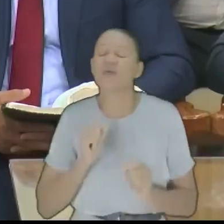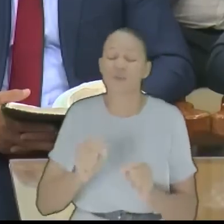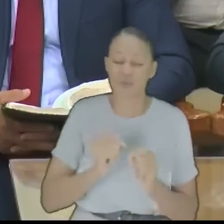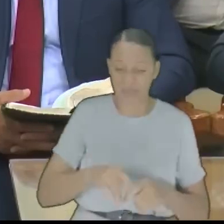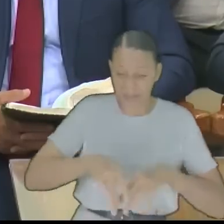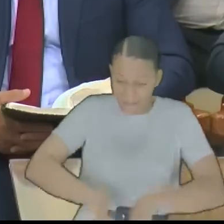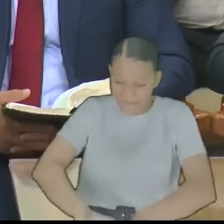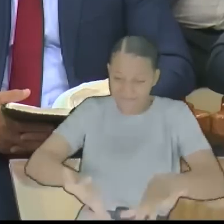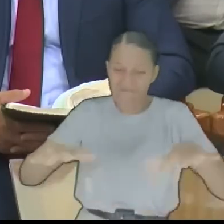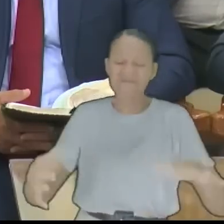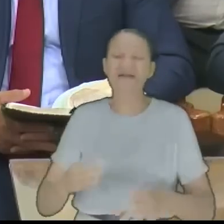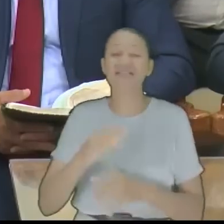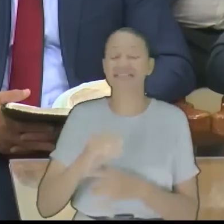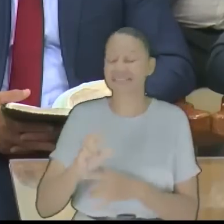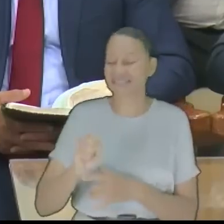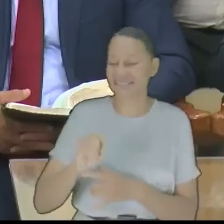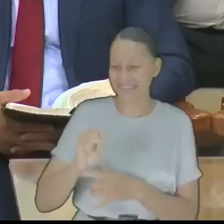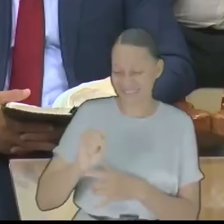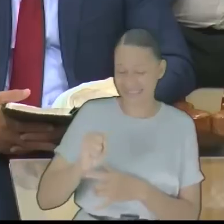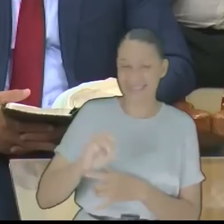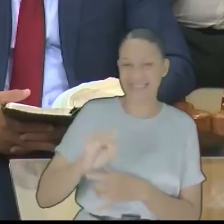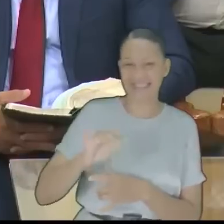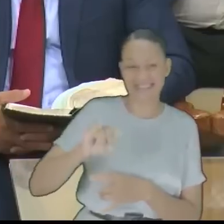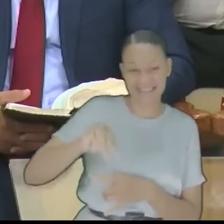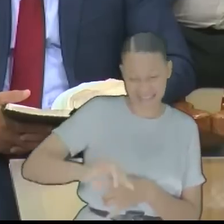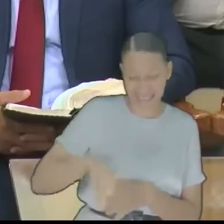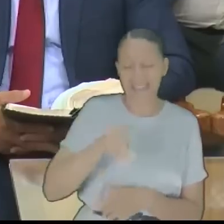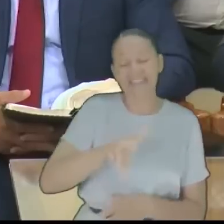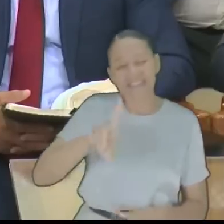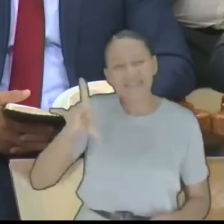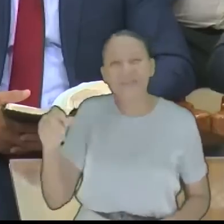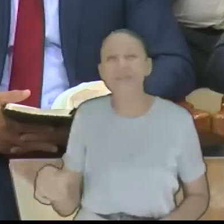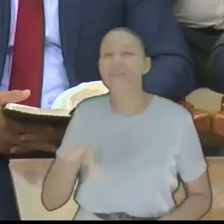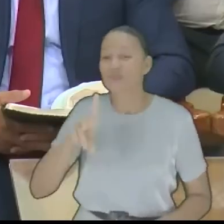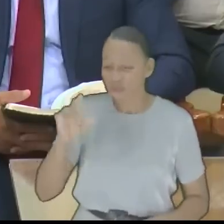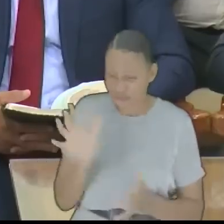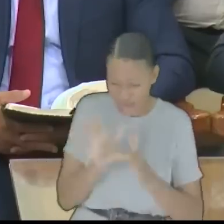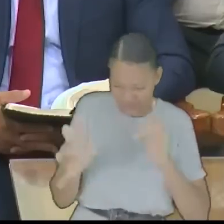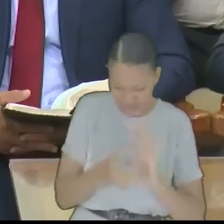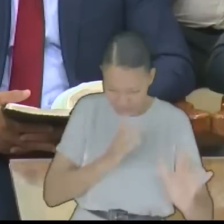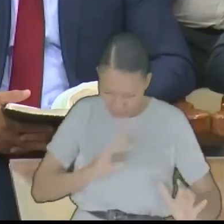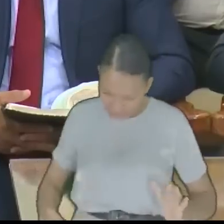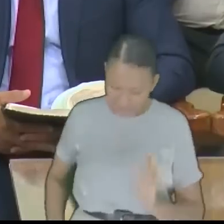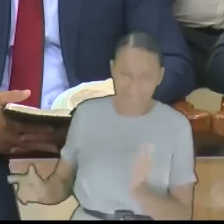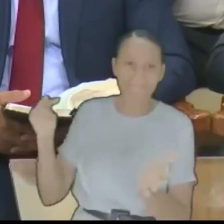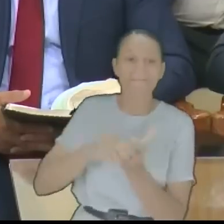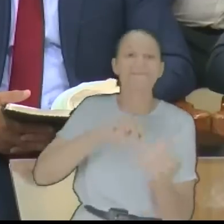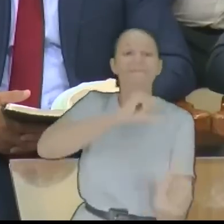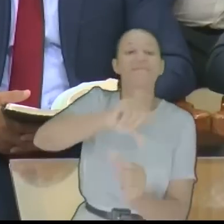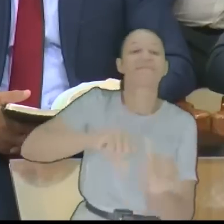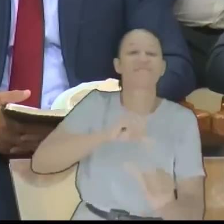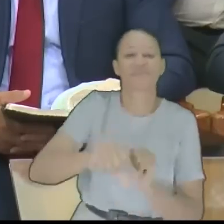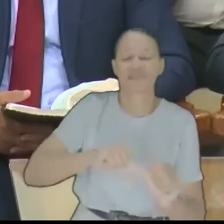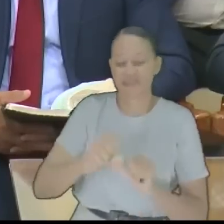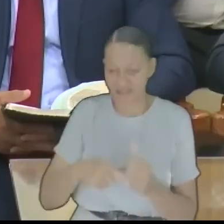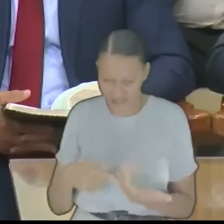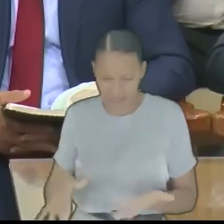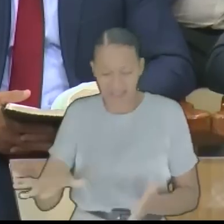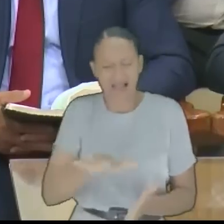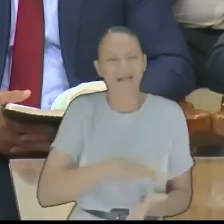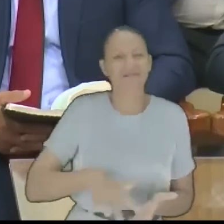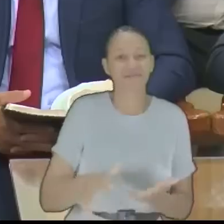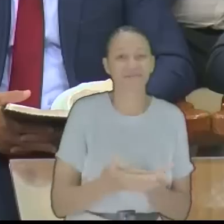vale de Sitim. É o evangelho daquele dia. No dia que Cristo viesse, ele mudaria a face da